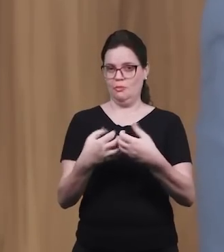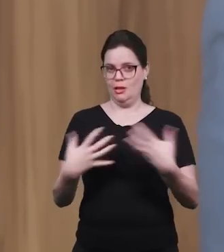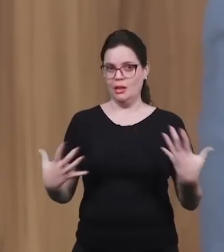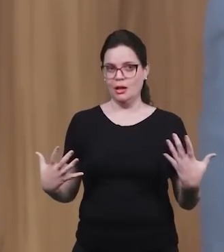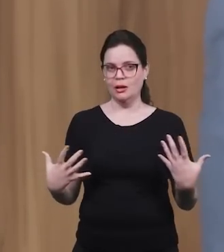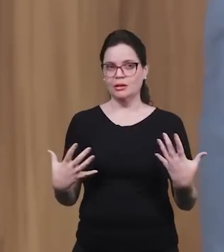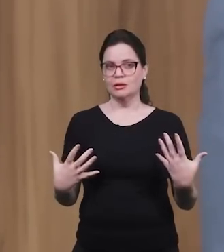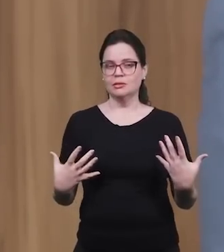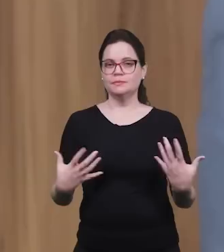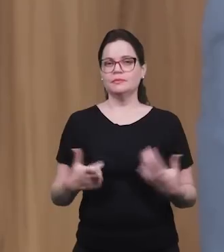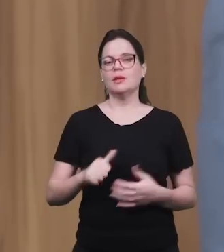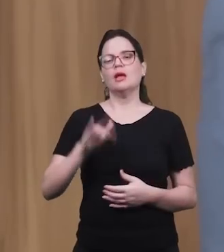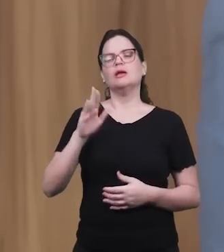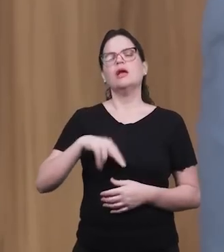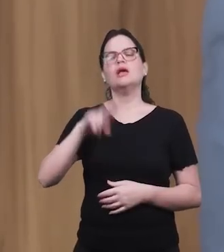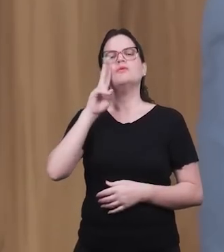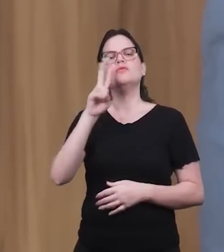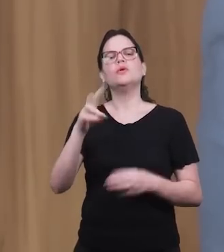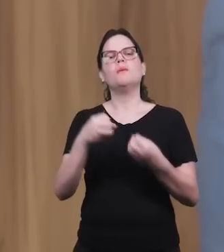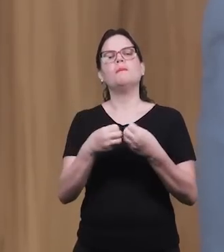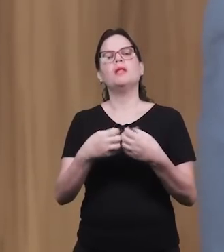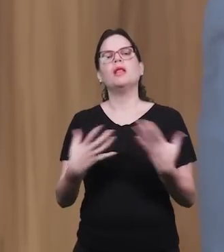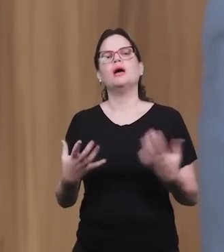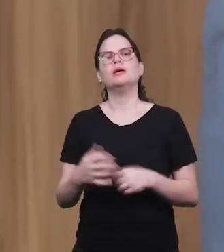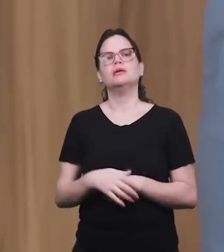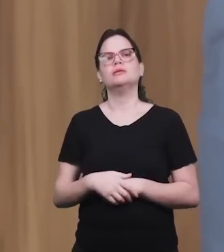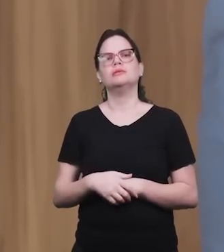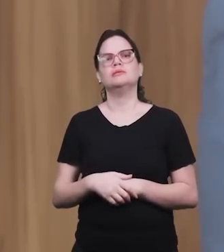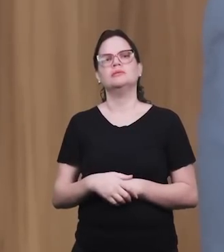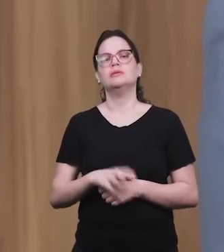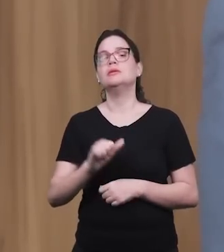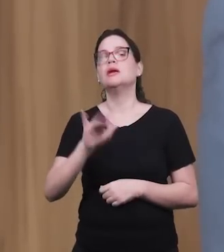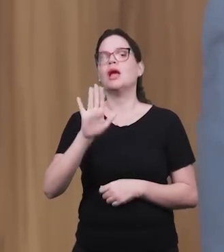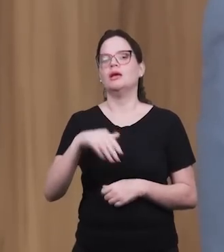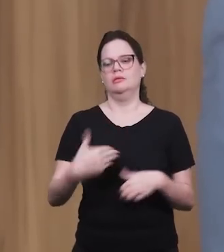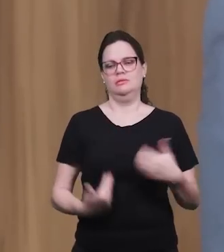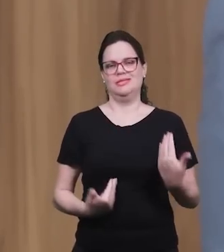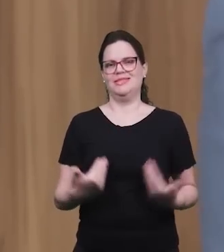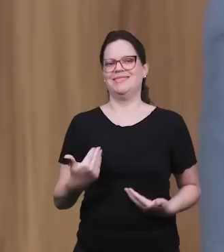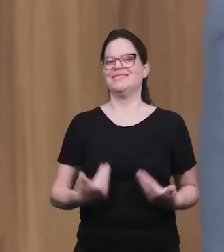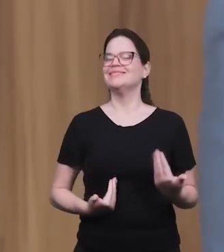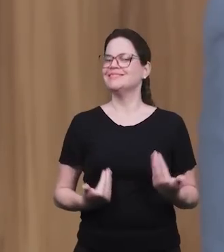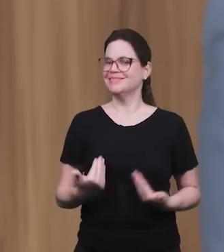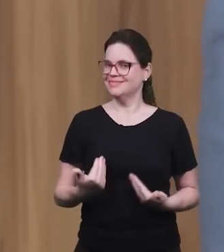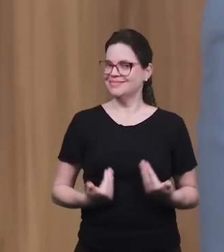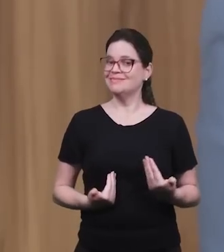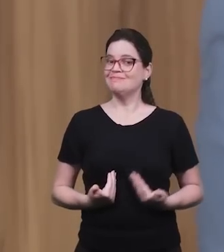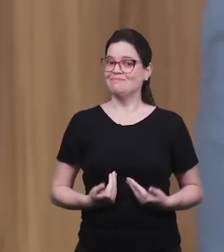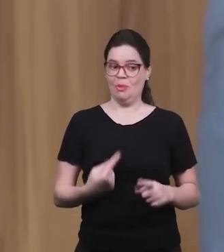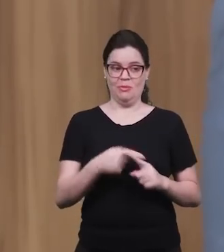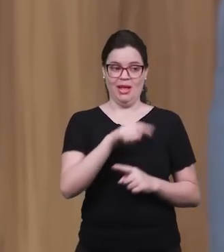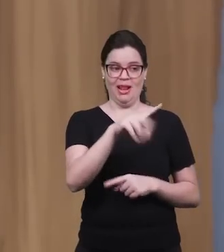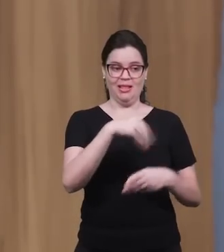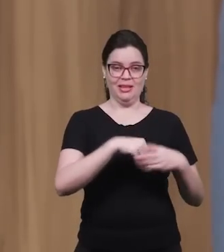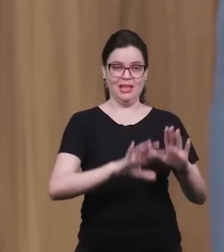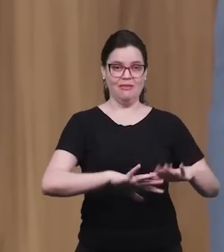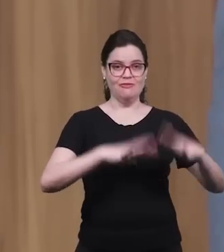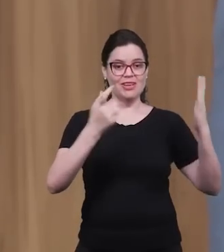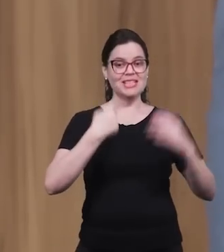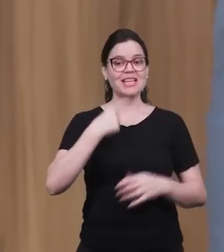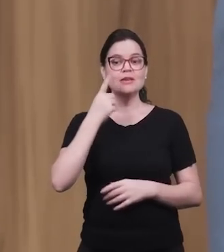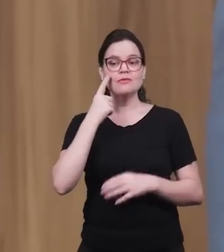Senhor, quem viu o milagre acontecendo foram servos. Então, nesta hora,